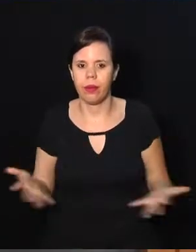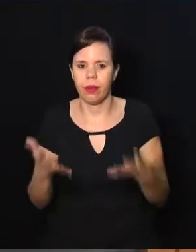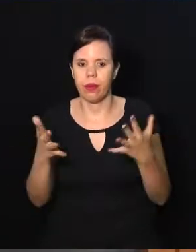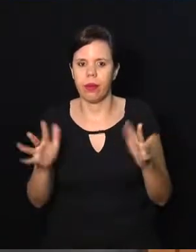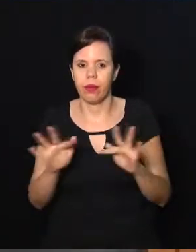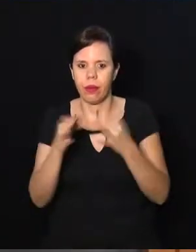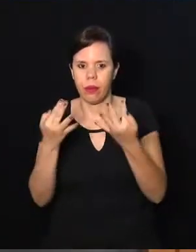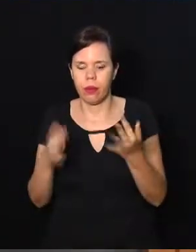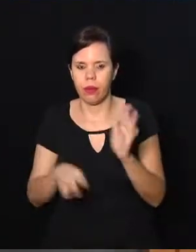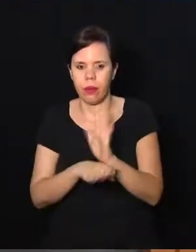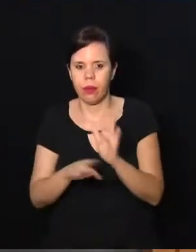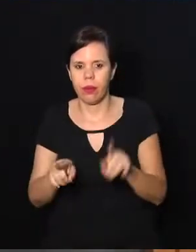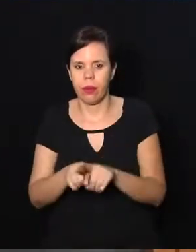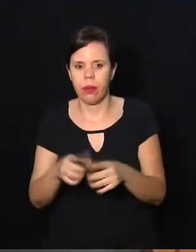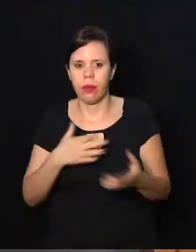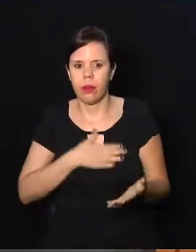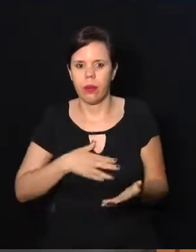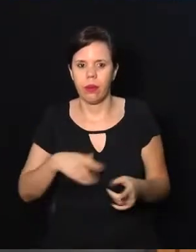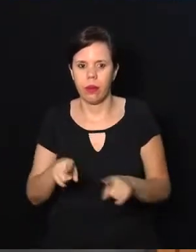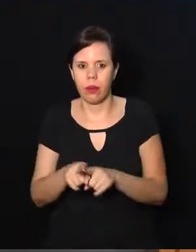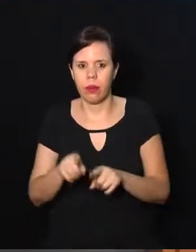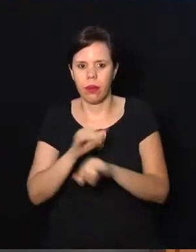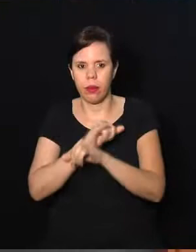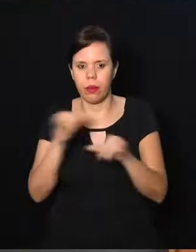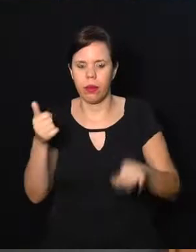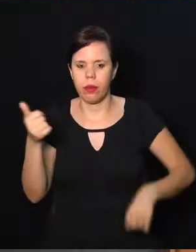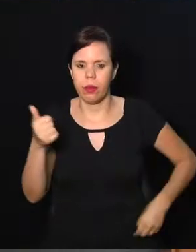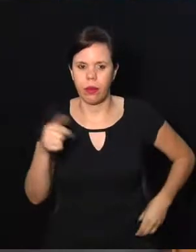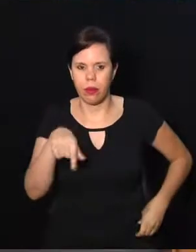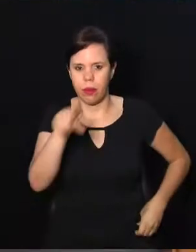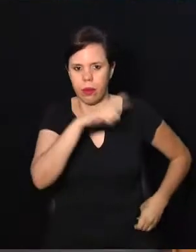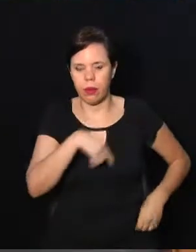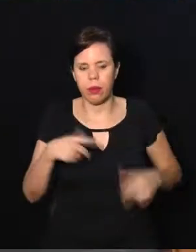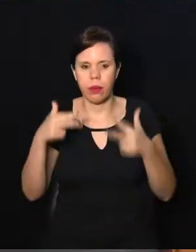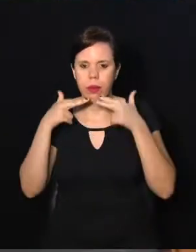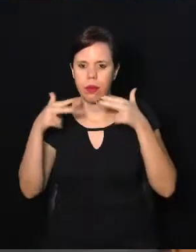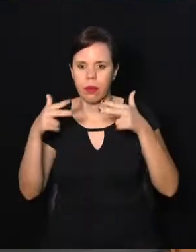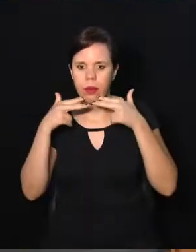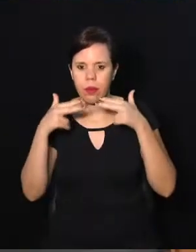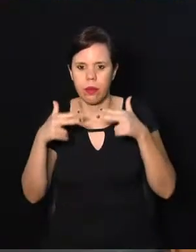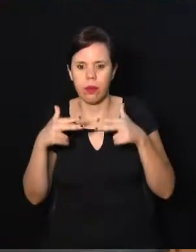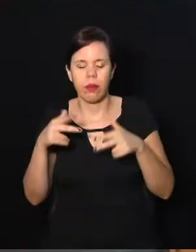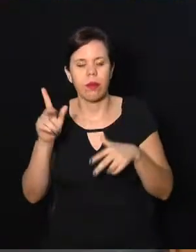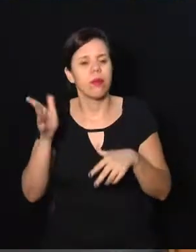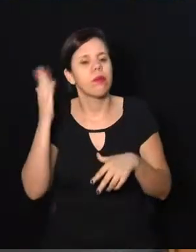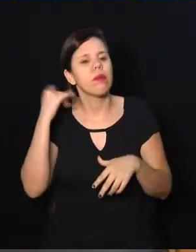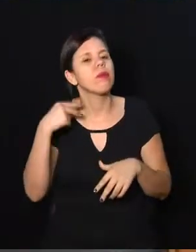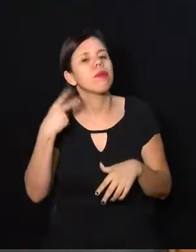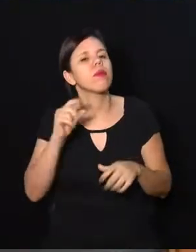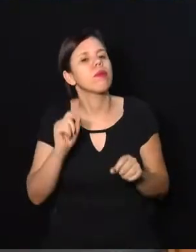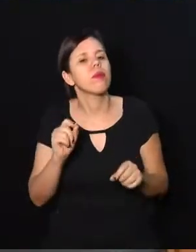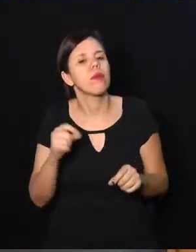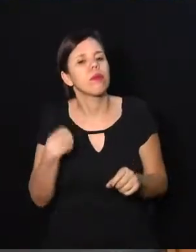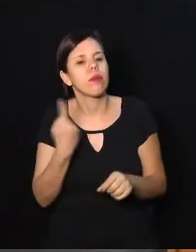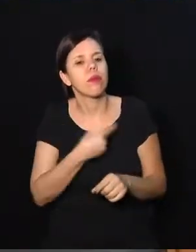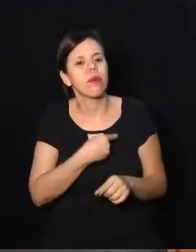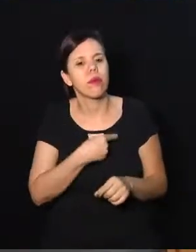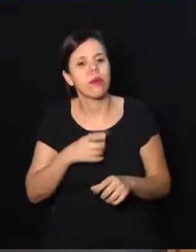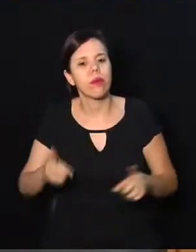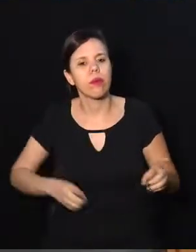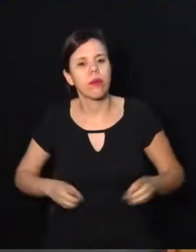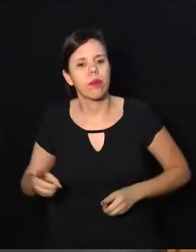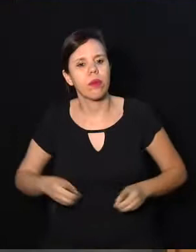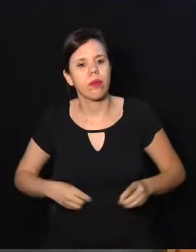família. E aqui eu gostaria de dar uma notícia em primeira mão, talvez o vereador até já saiba. O nosso diácono